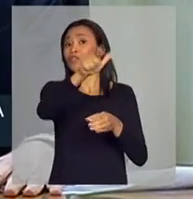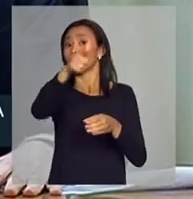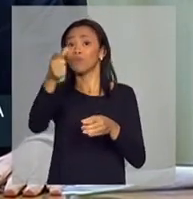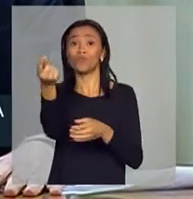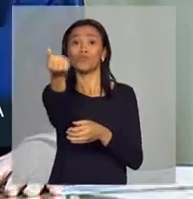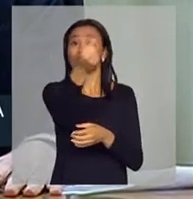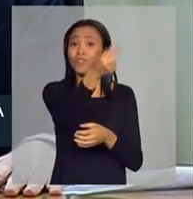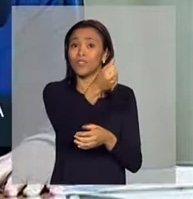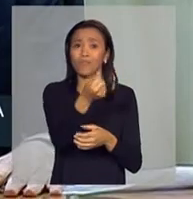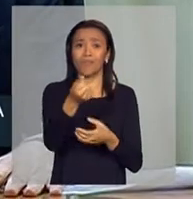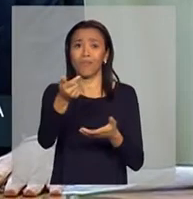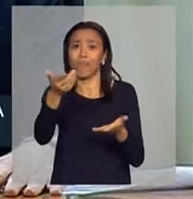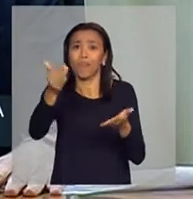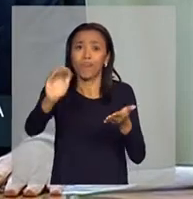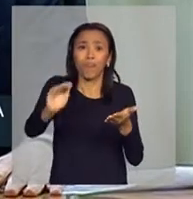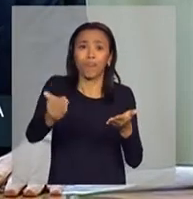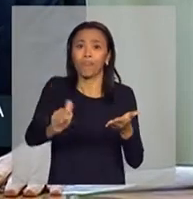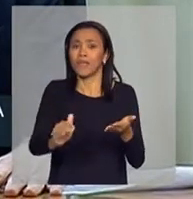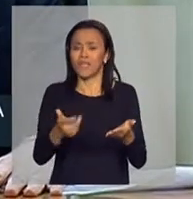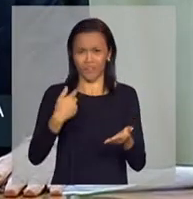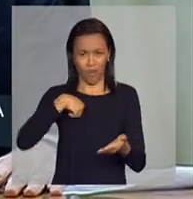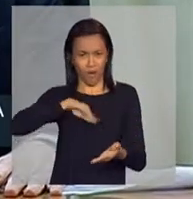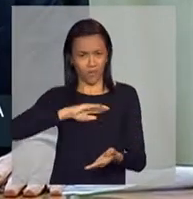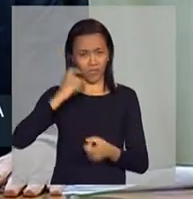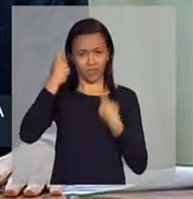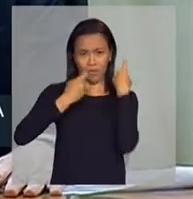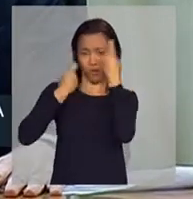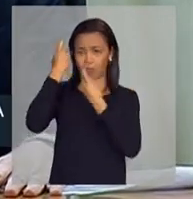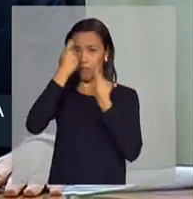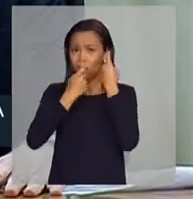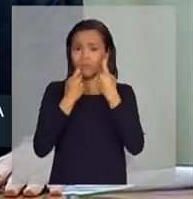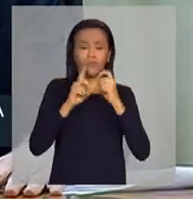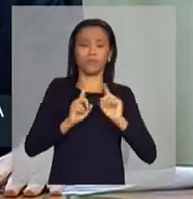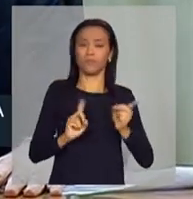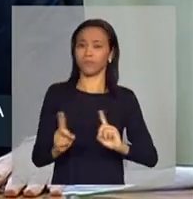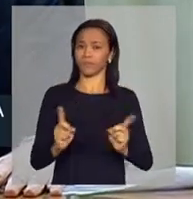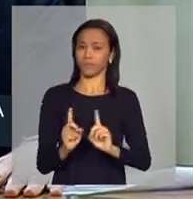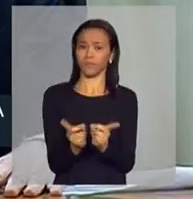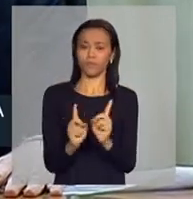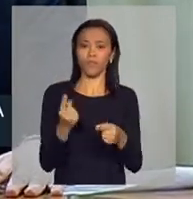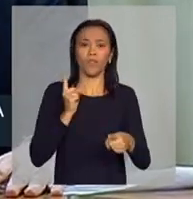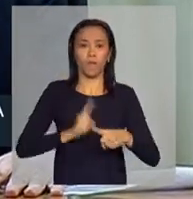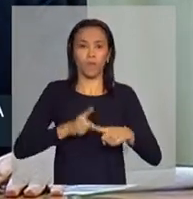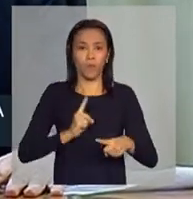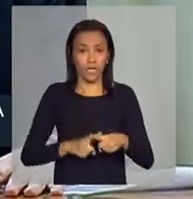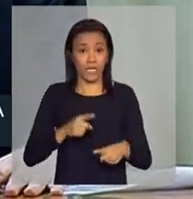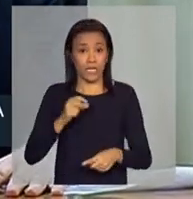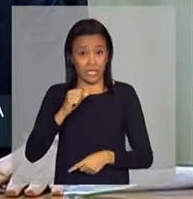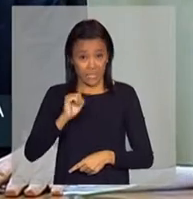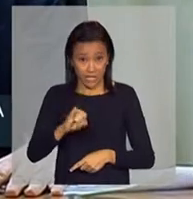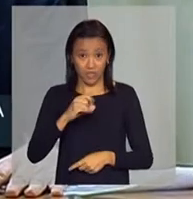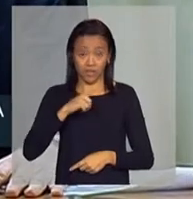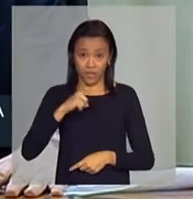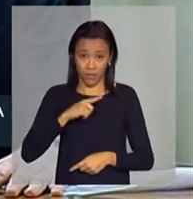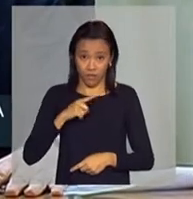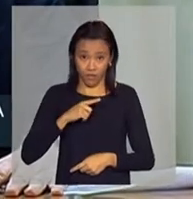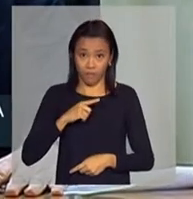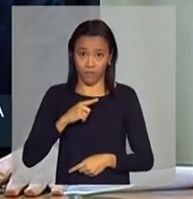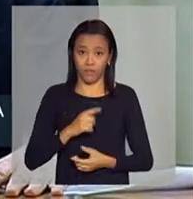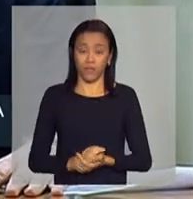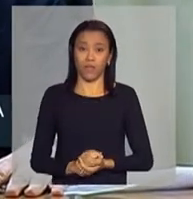desvalorizando isso não é uma preocupação para nós o horário porque havendo a desvalorização